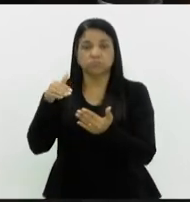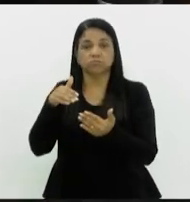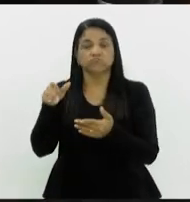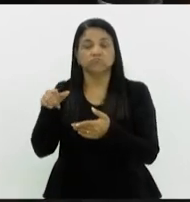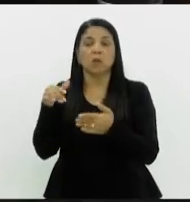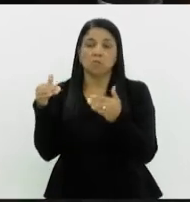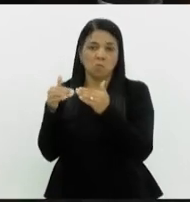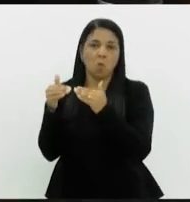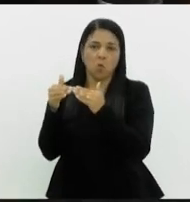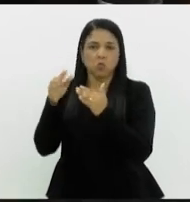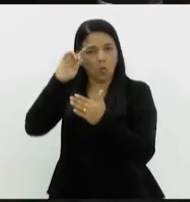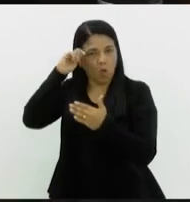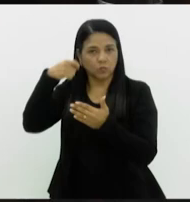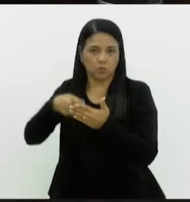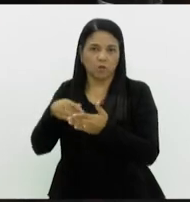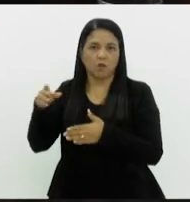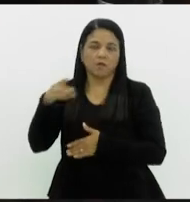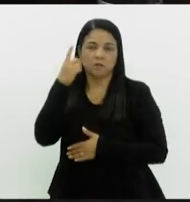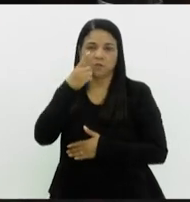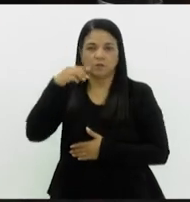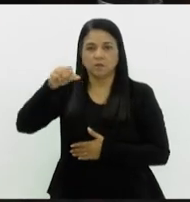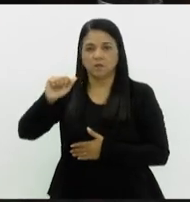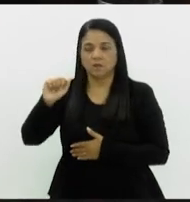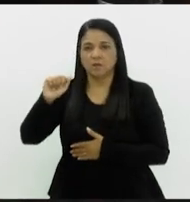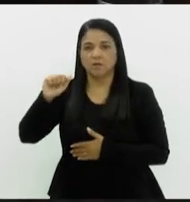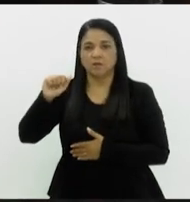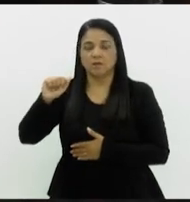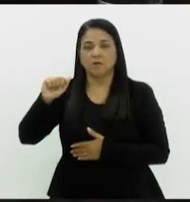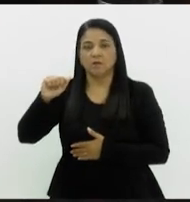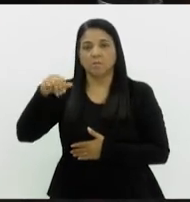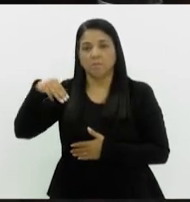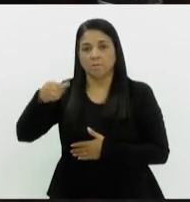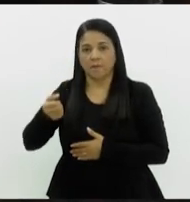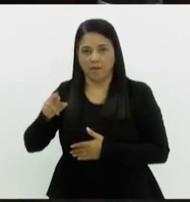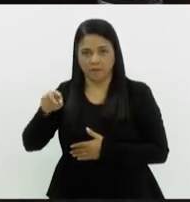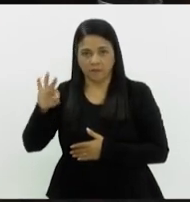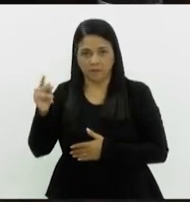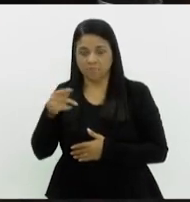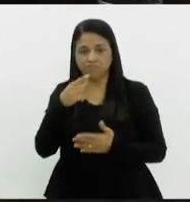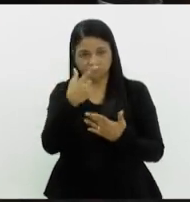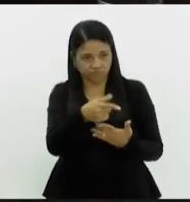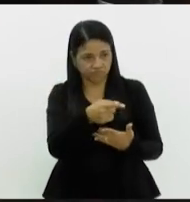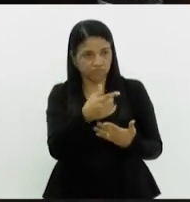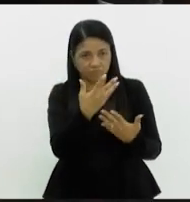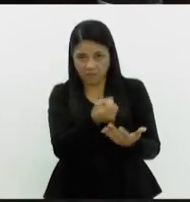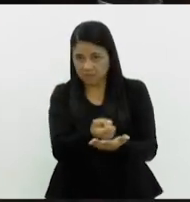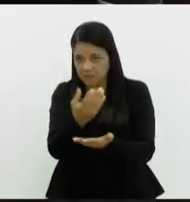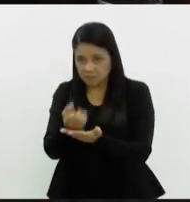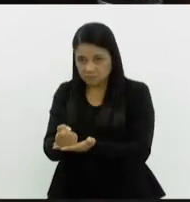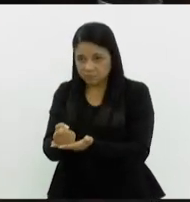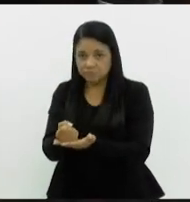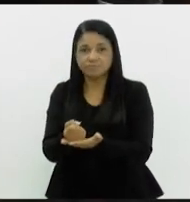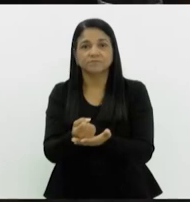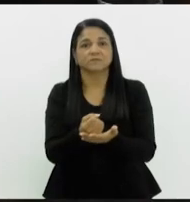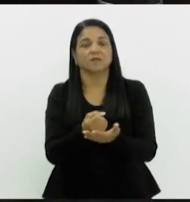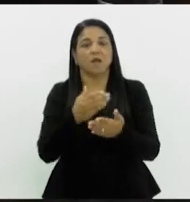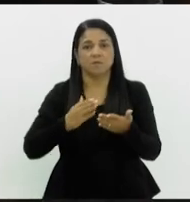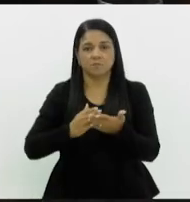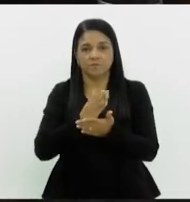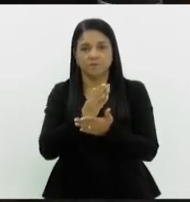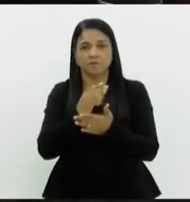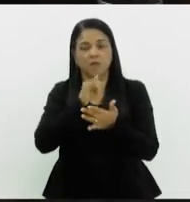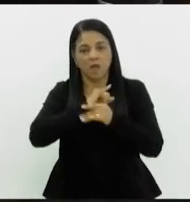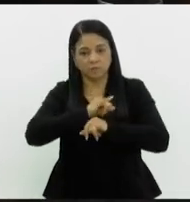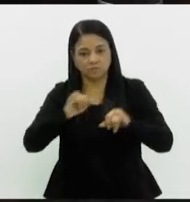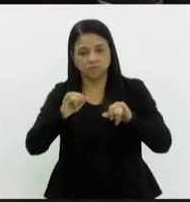autora concordou. Gostaria de submeter ao plenário, senhores que aprovam, permaneçam como estão, aprovado. Anunciarei os